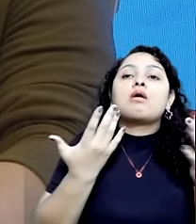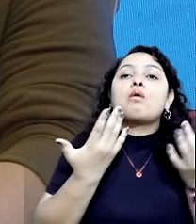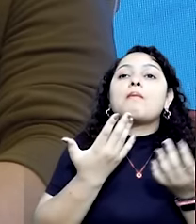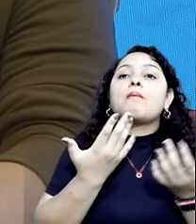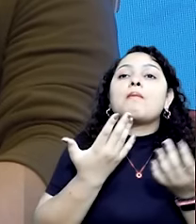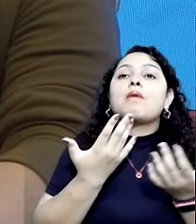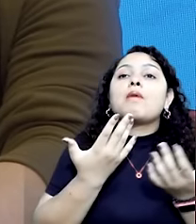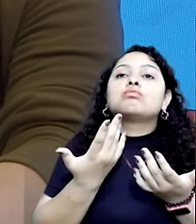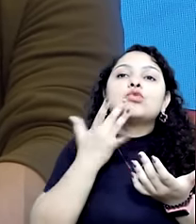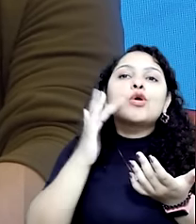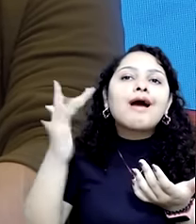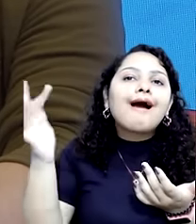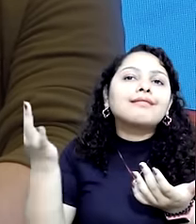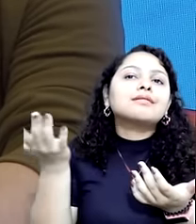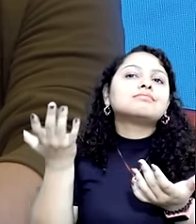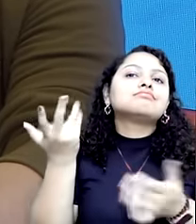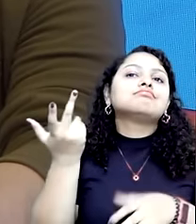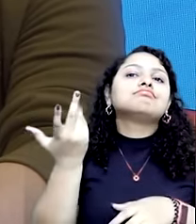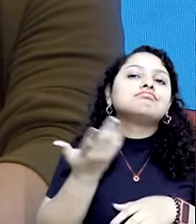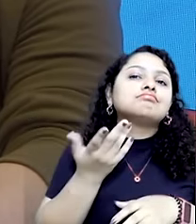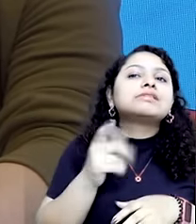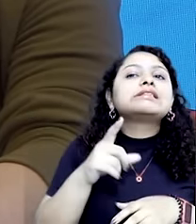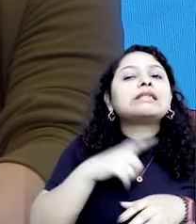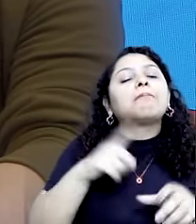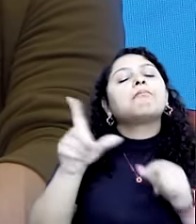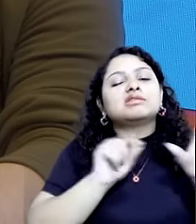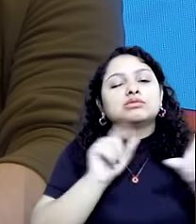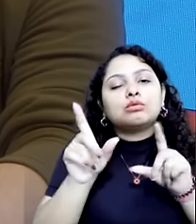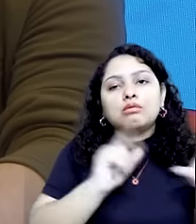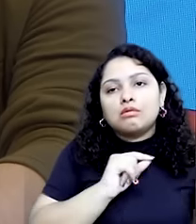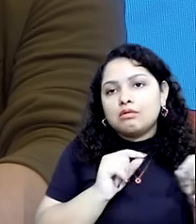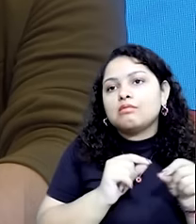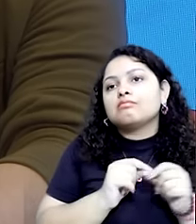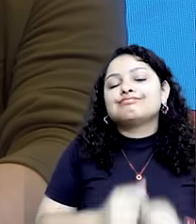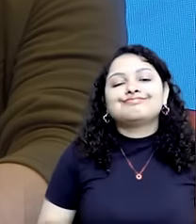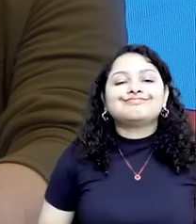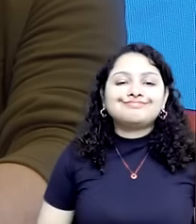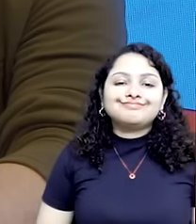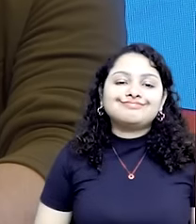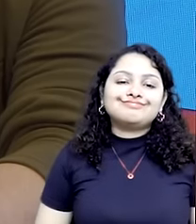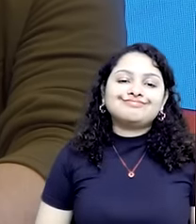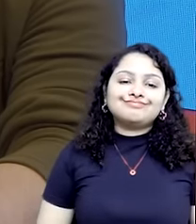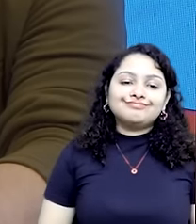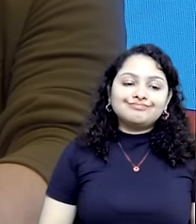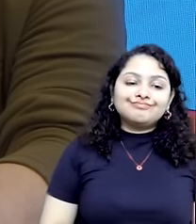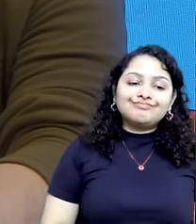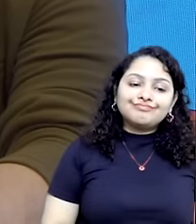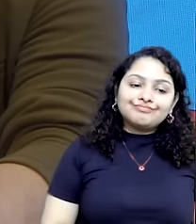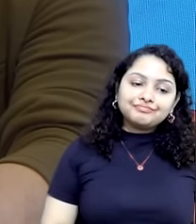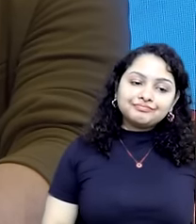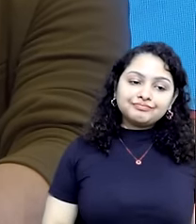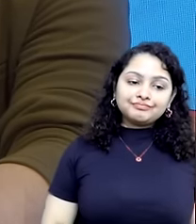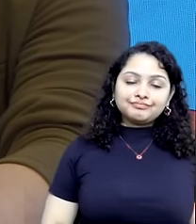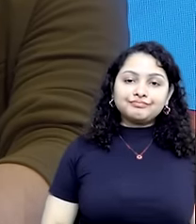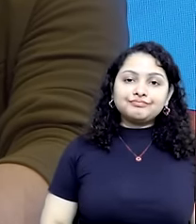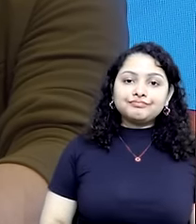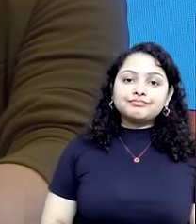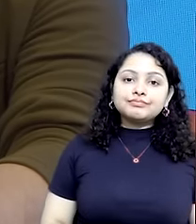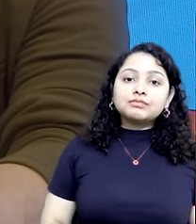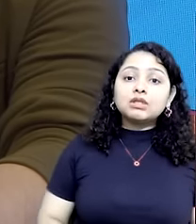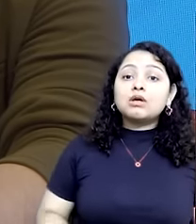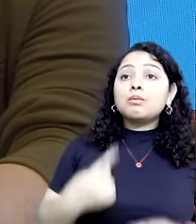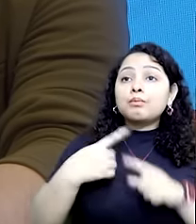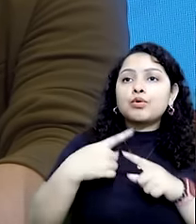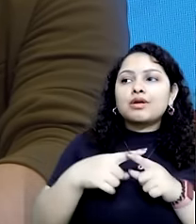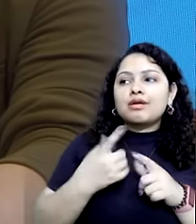dourada no final do dia então você tem opções bem legais aí que fazem toda a diferença né É É porque no no na luz artificial a pessoa